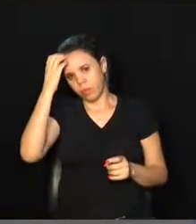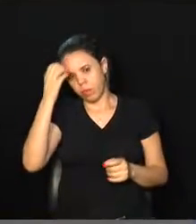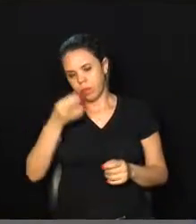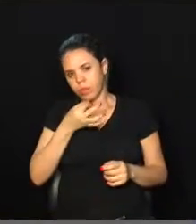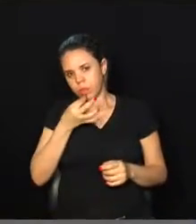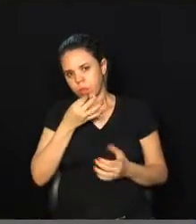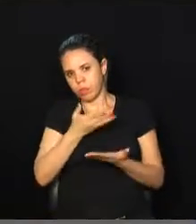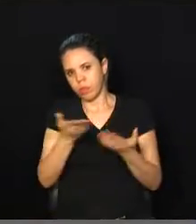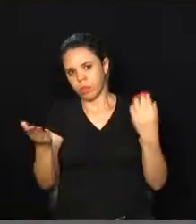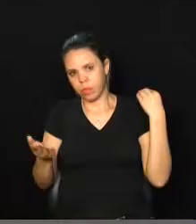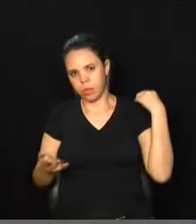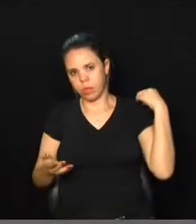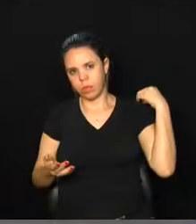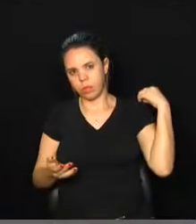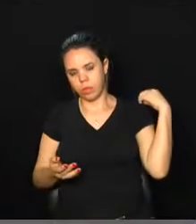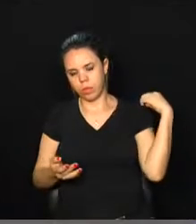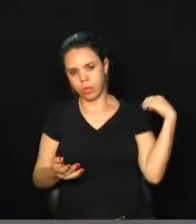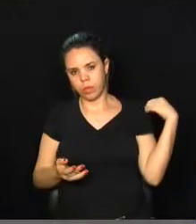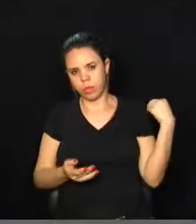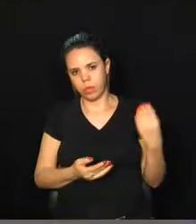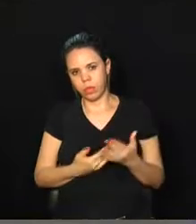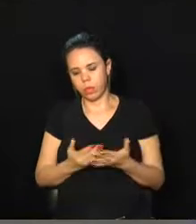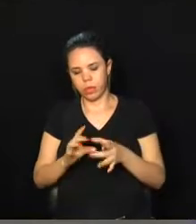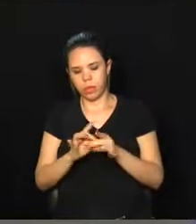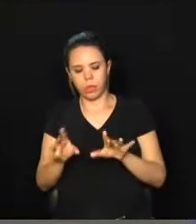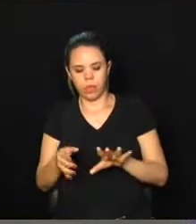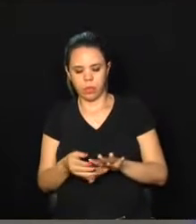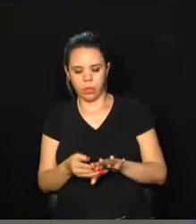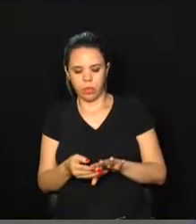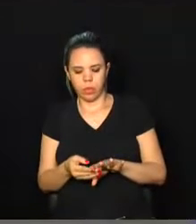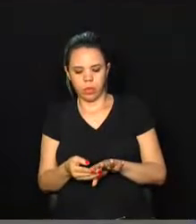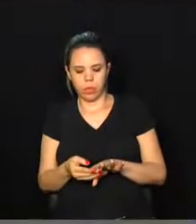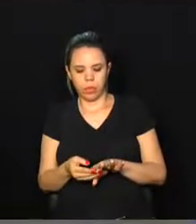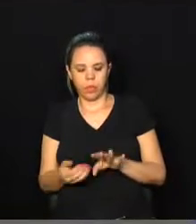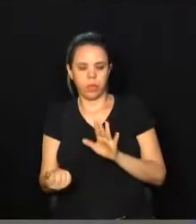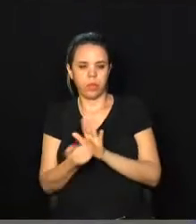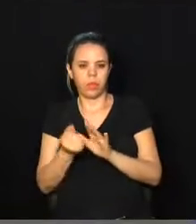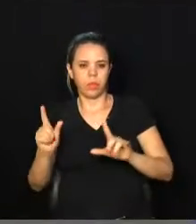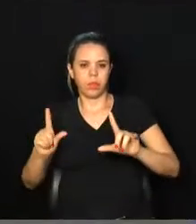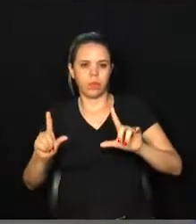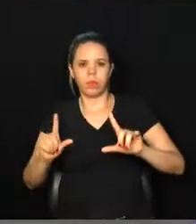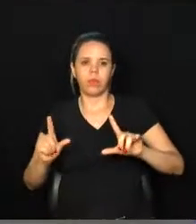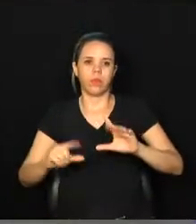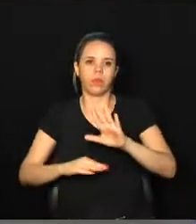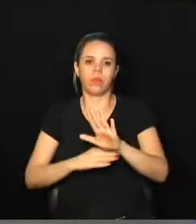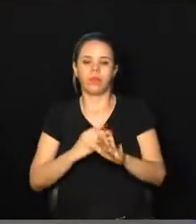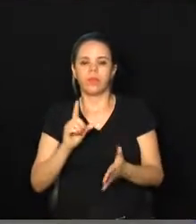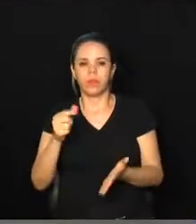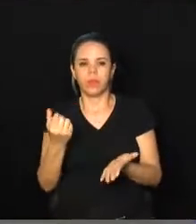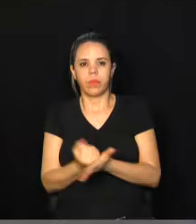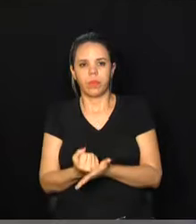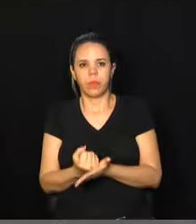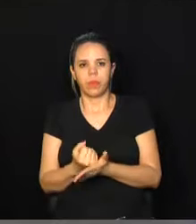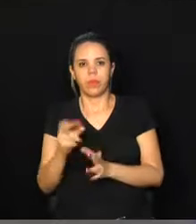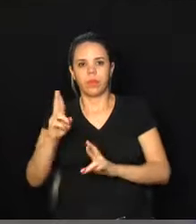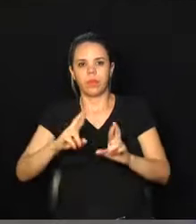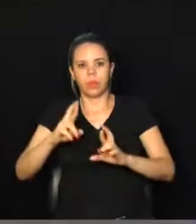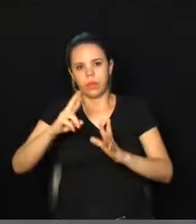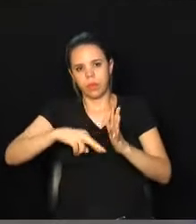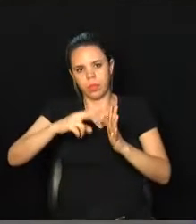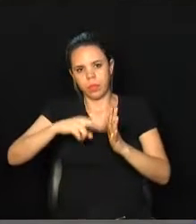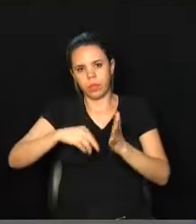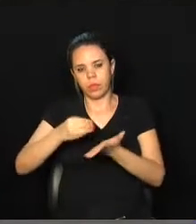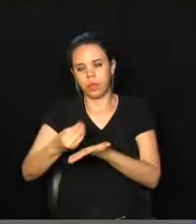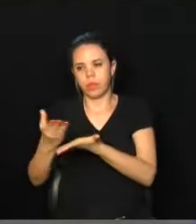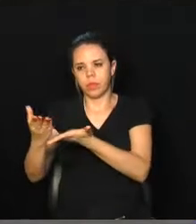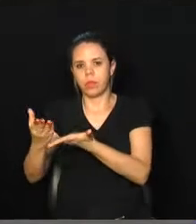vocês e deixar isso registrado aqui na TV Câmara, e depois vai ser feito um relatório e levado